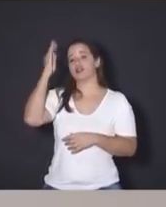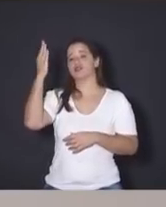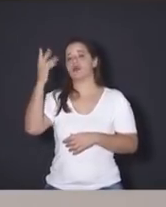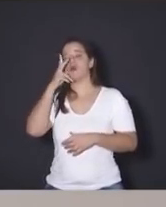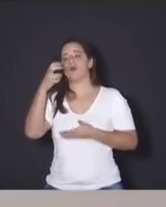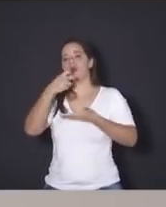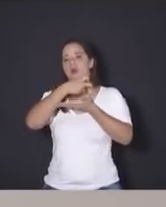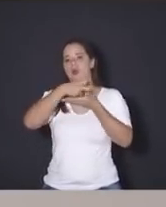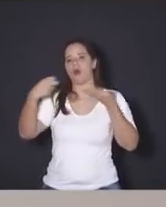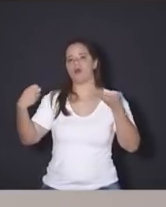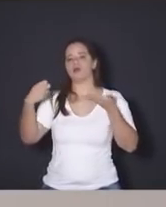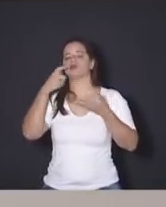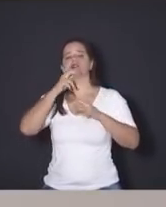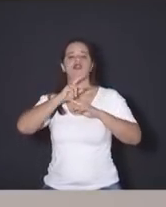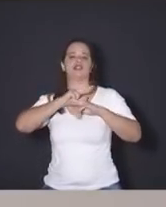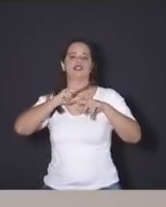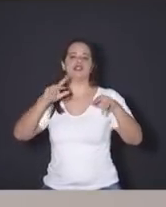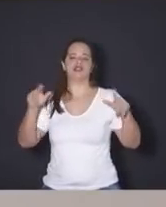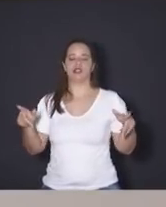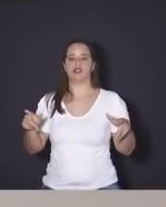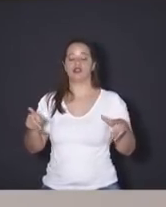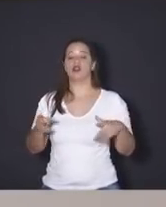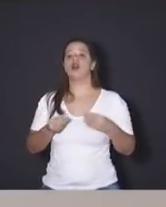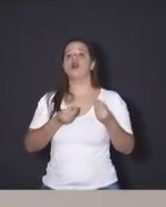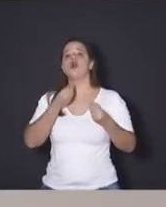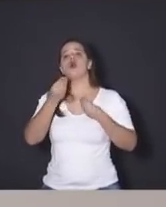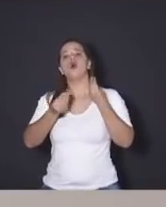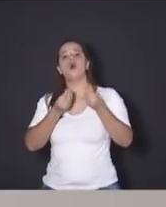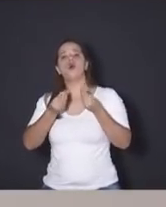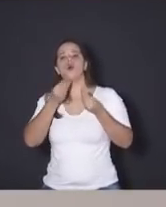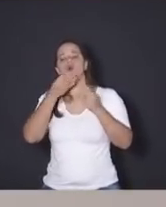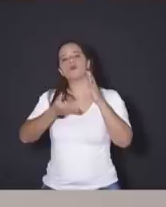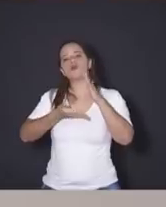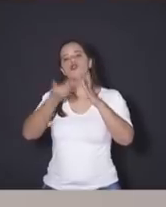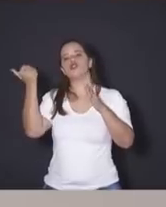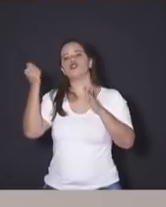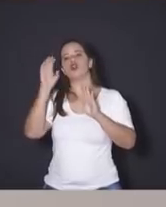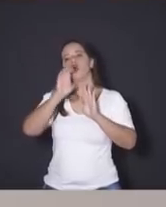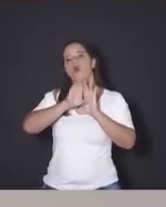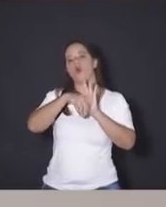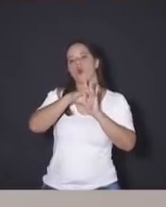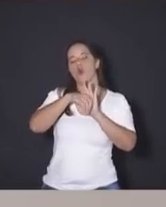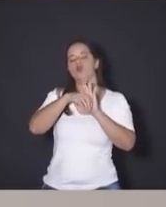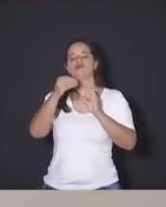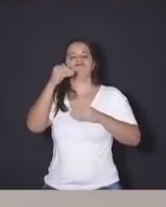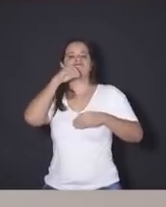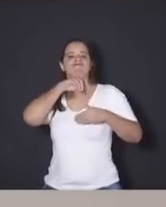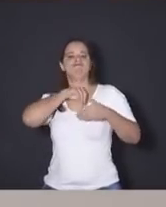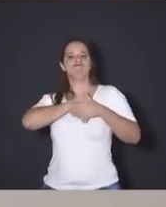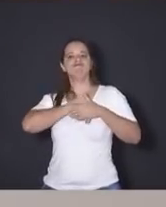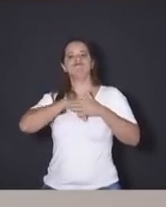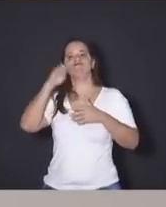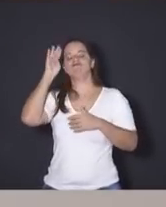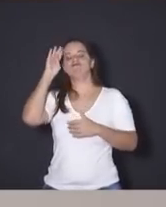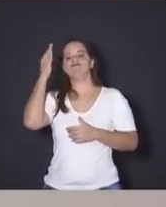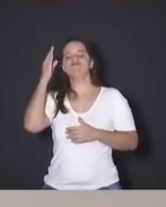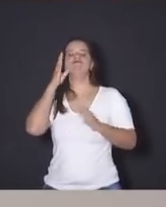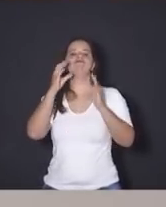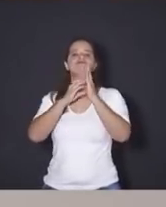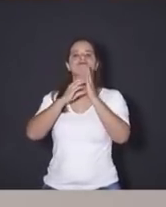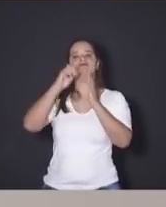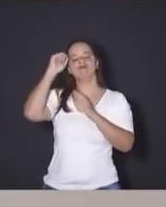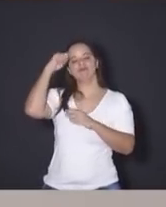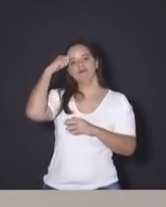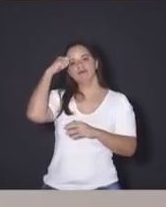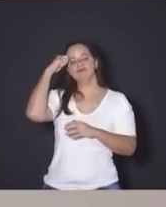e é de centro como é tirar esse conceito que foi enraizado principalmente na comunidade negra